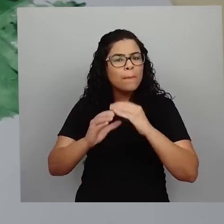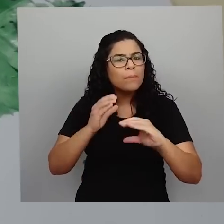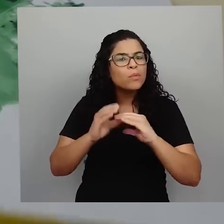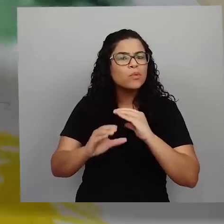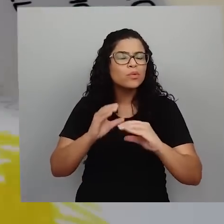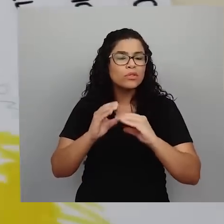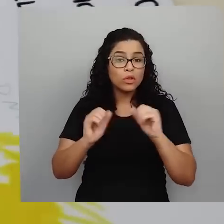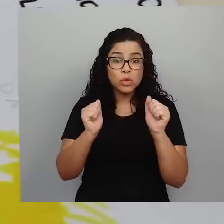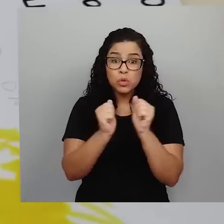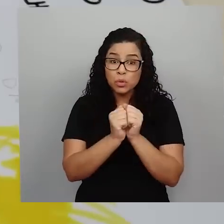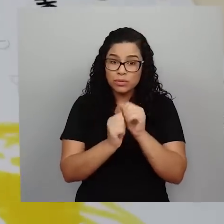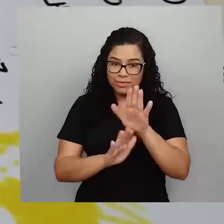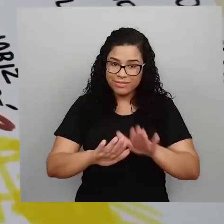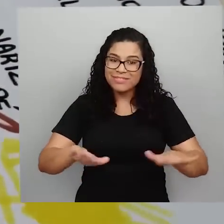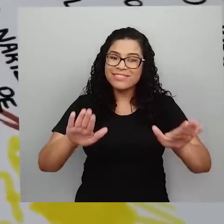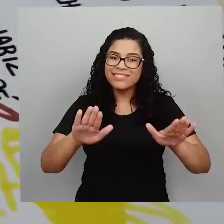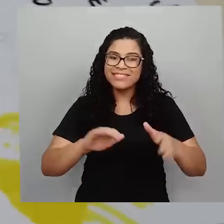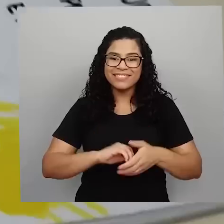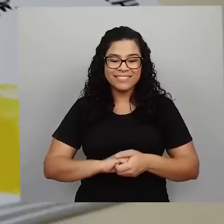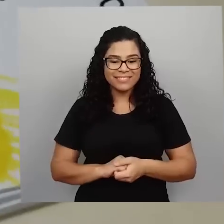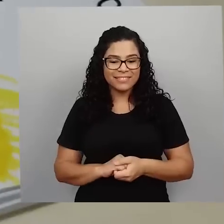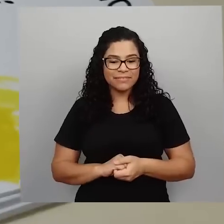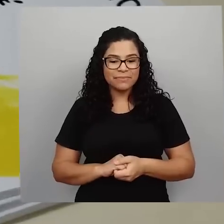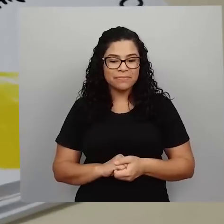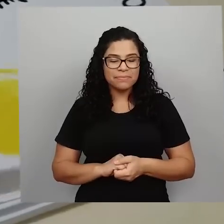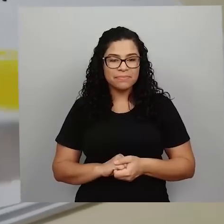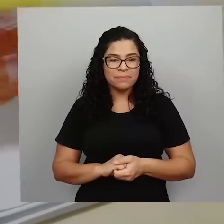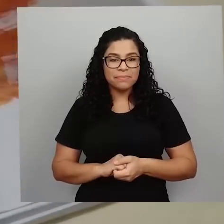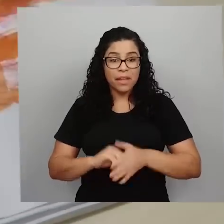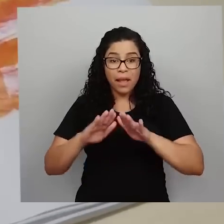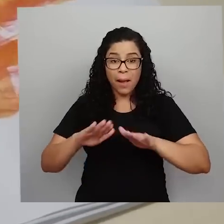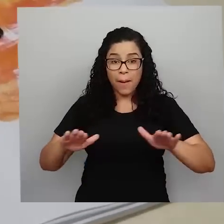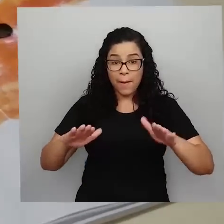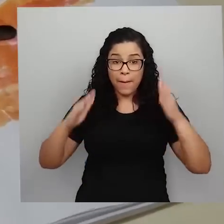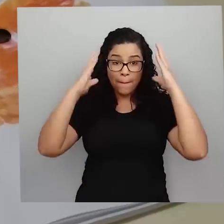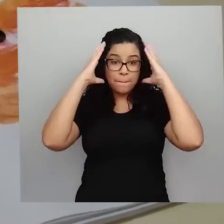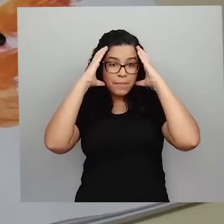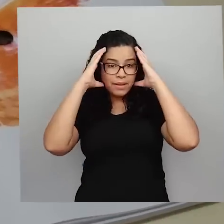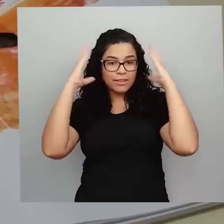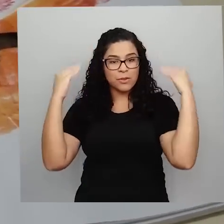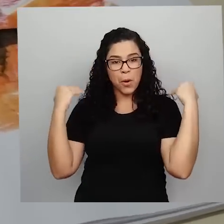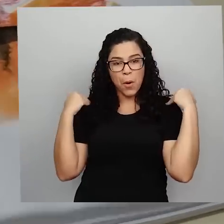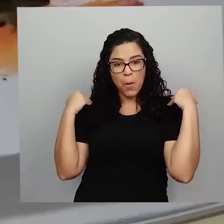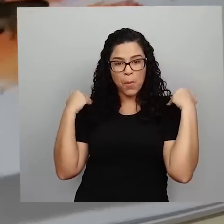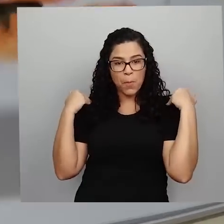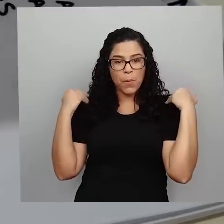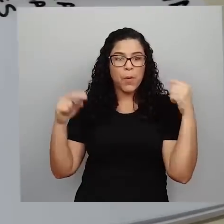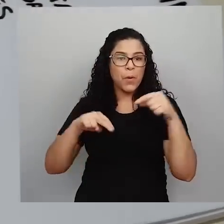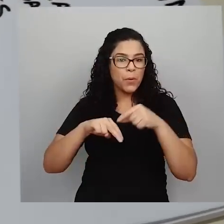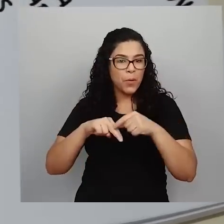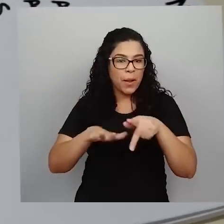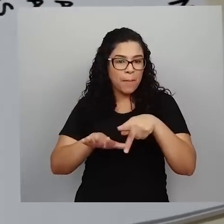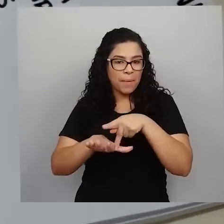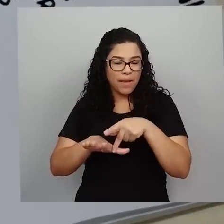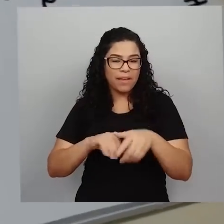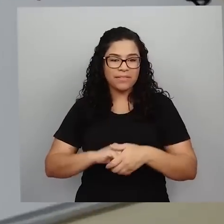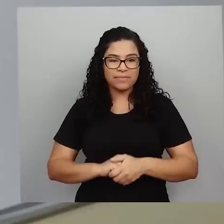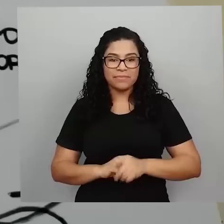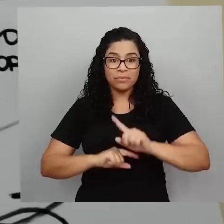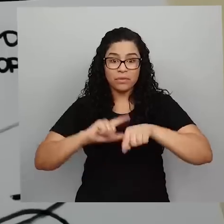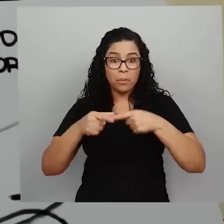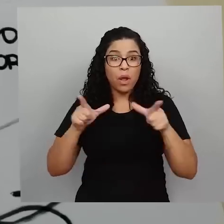parlendas e as músicas com as crianças? Olha, cabeça, ombro, joelho e pé, do